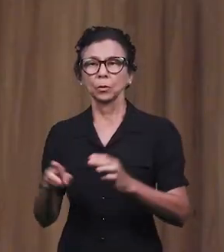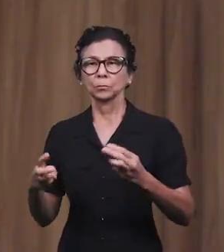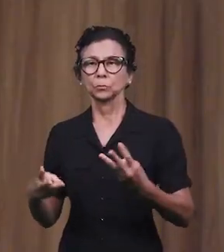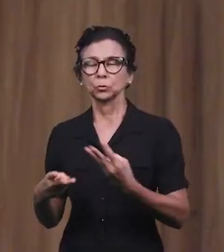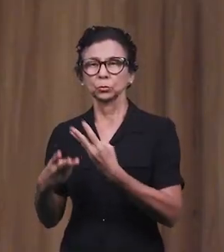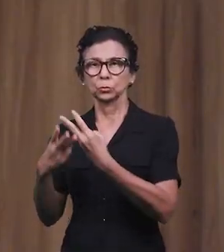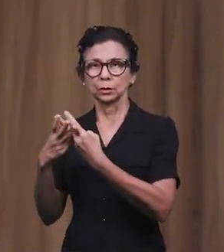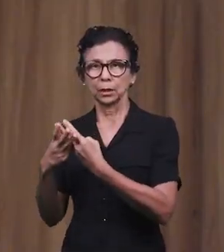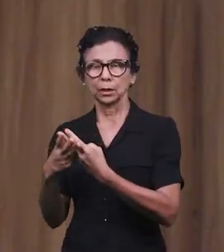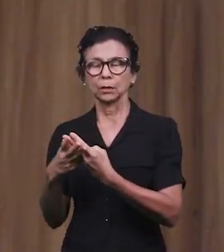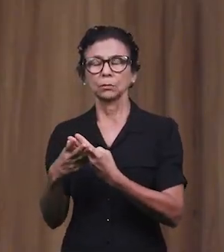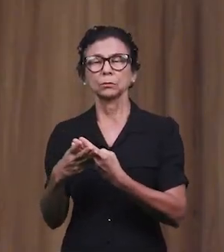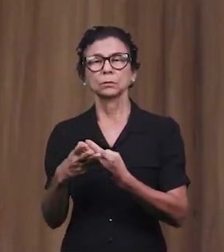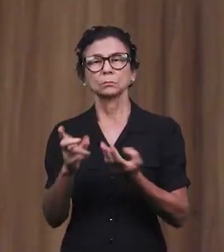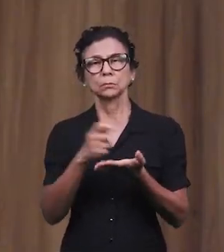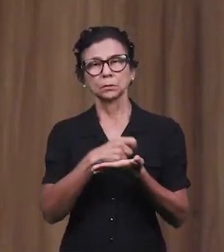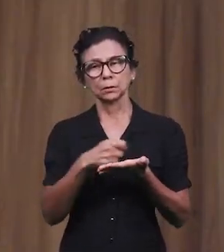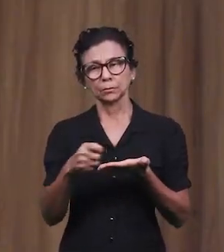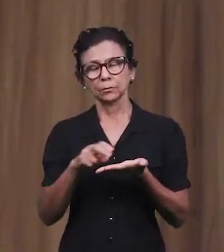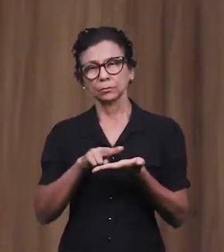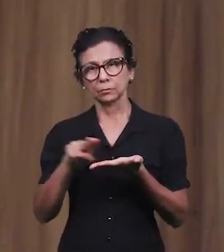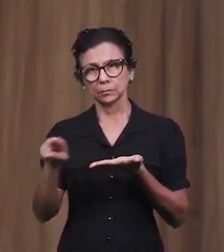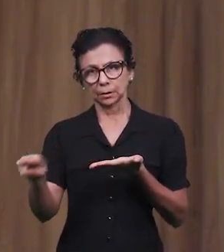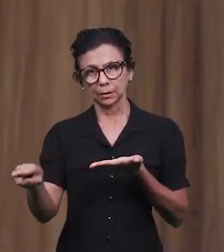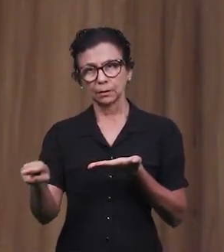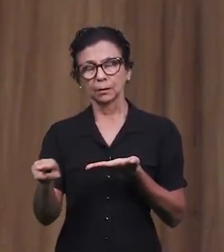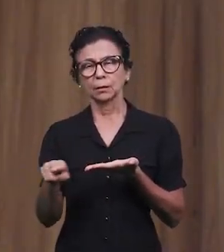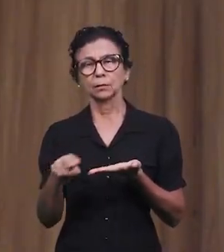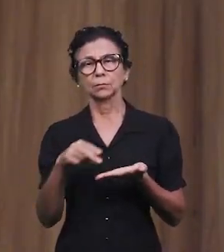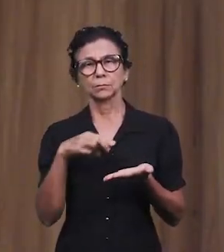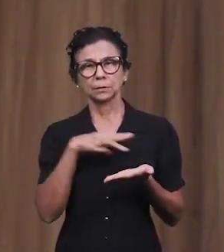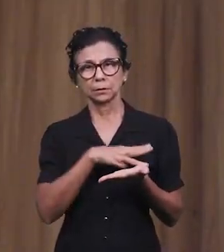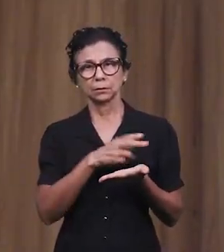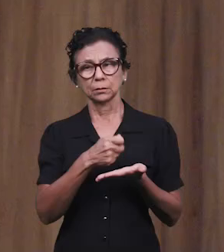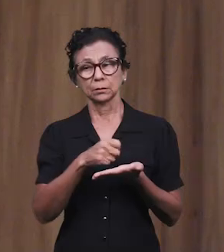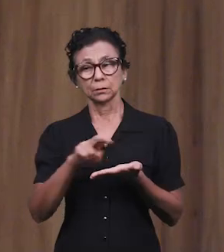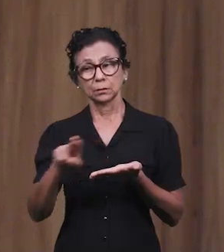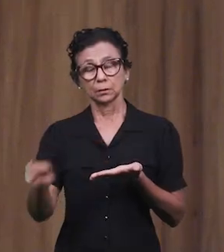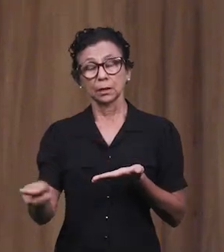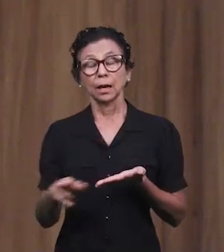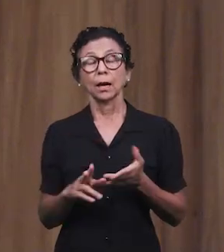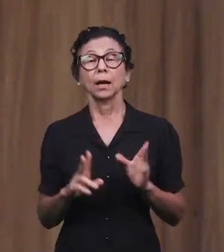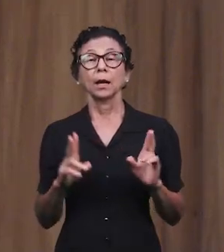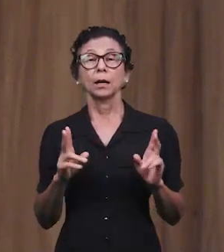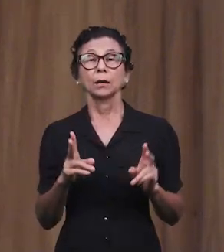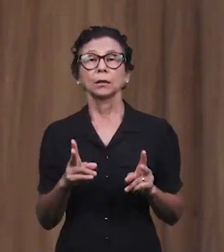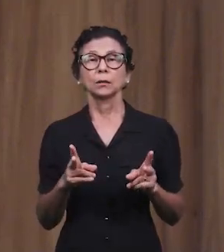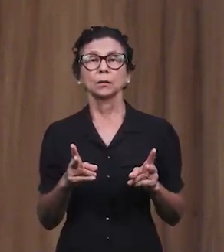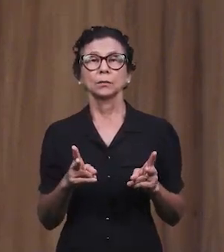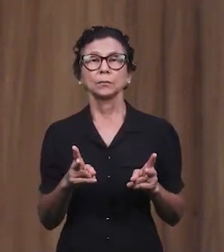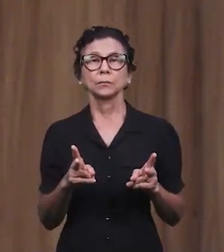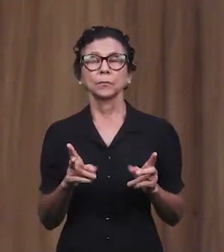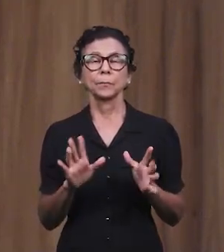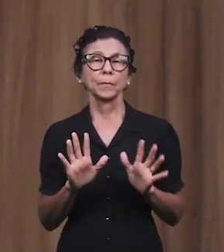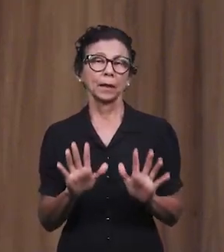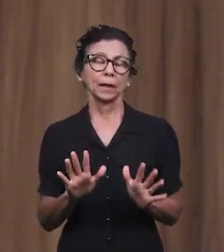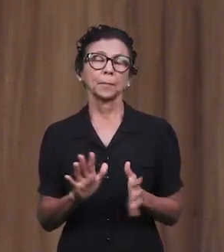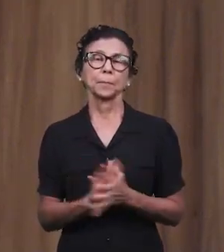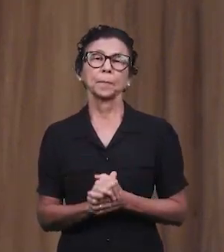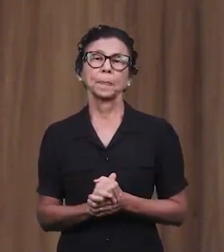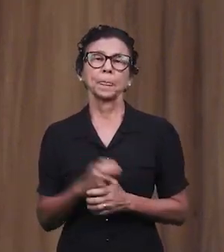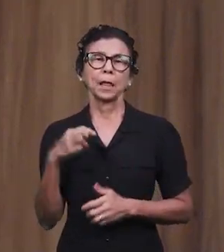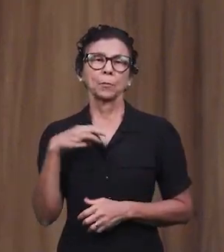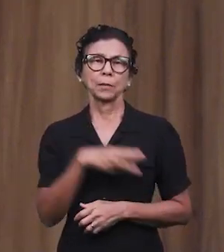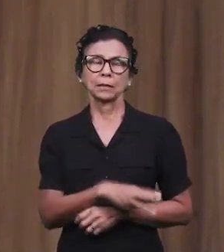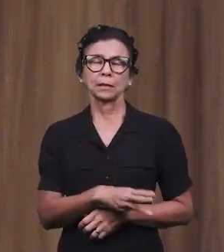escrevendo para judeus. Uma observação importante, ele não pertencia à classe religiosa